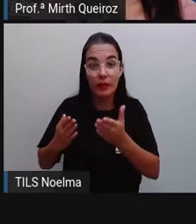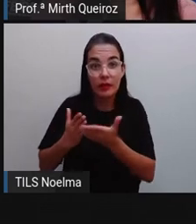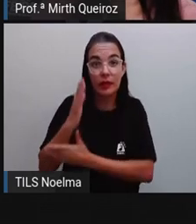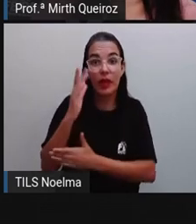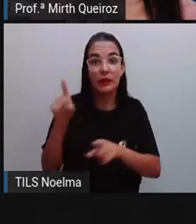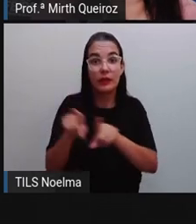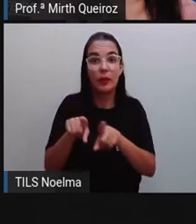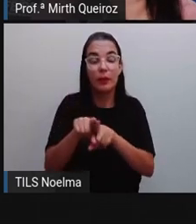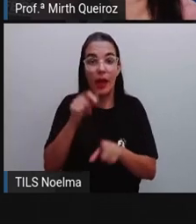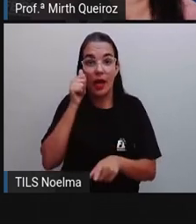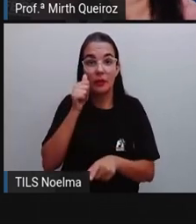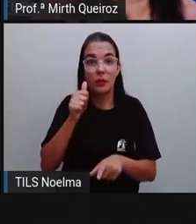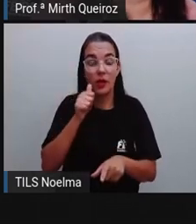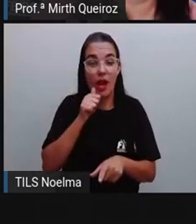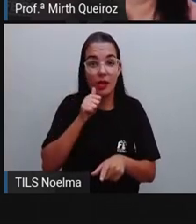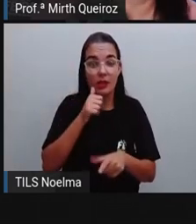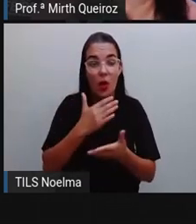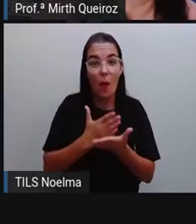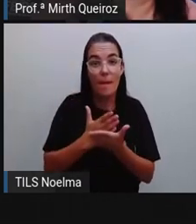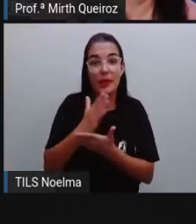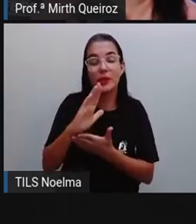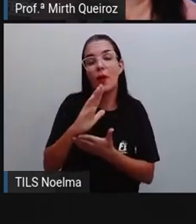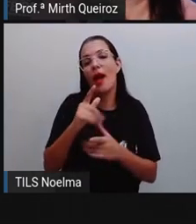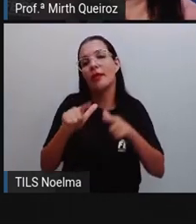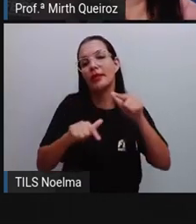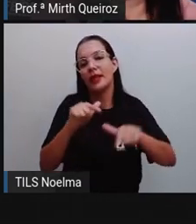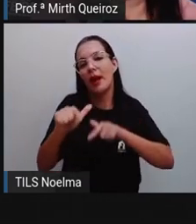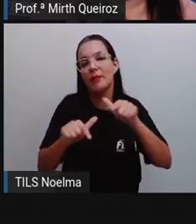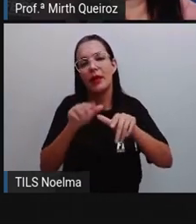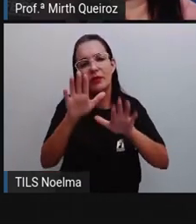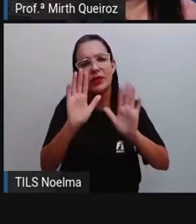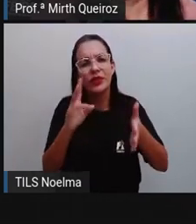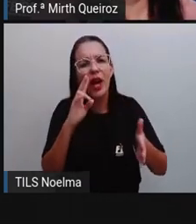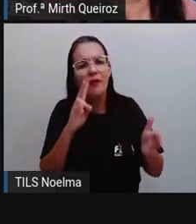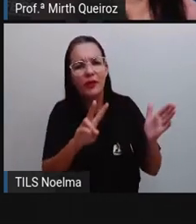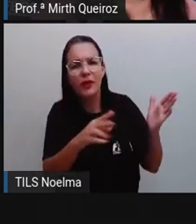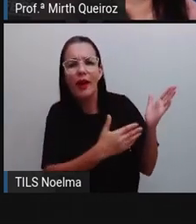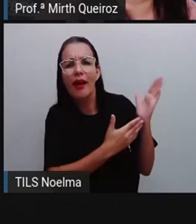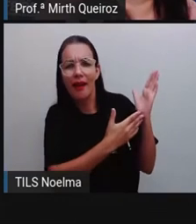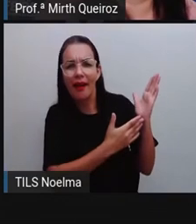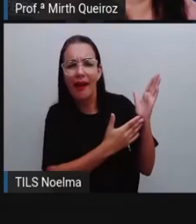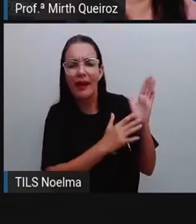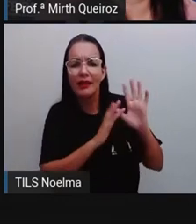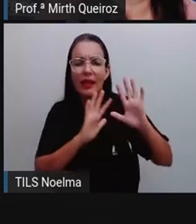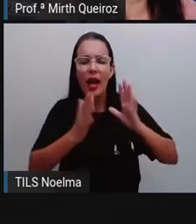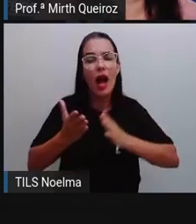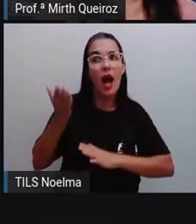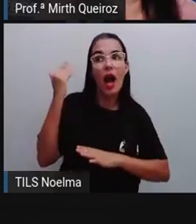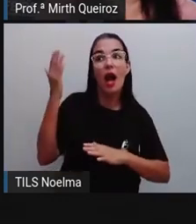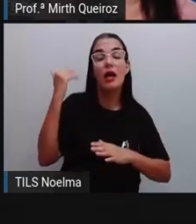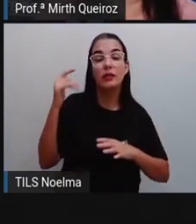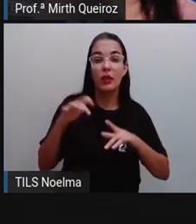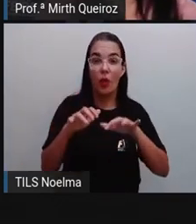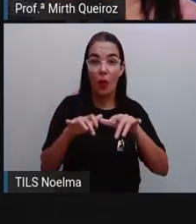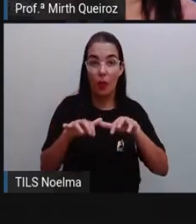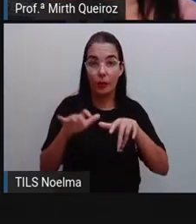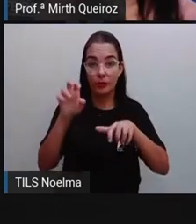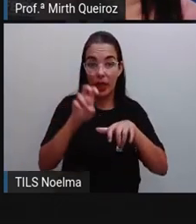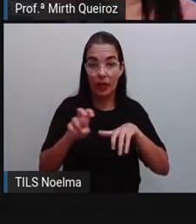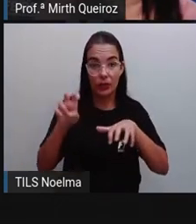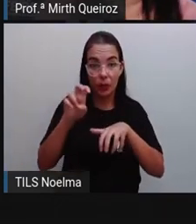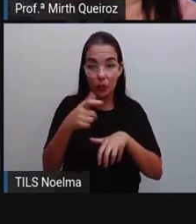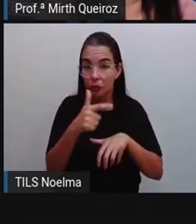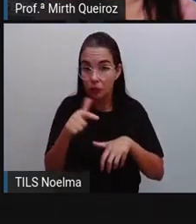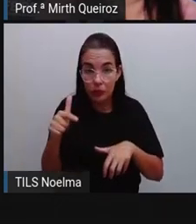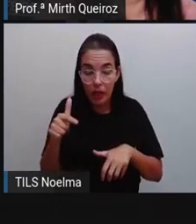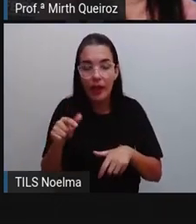mundo dos negócios. Né? Quem é que já viu aí uma máquina de escrever? Antes dos computadores, as pessoas utilizavam essa